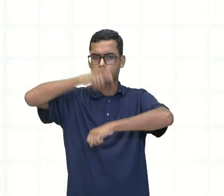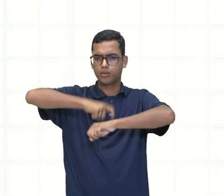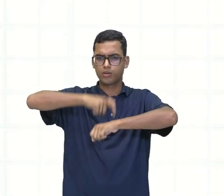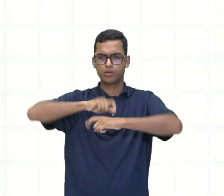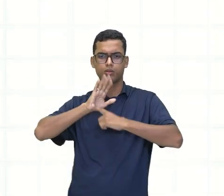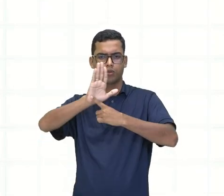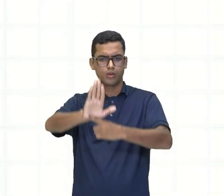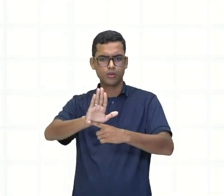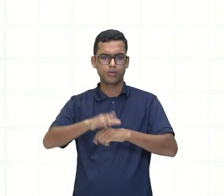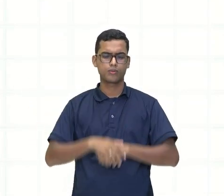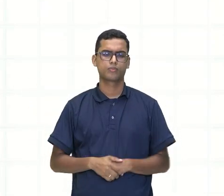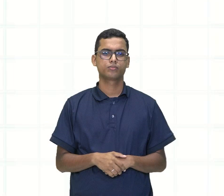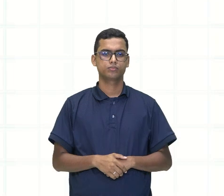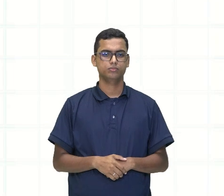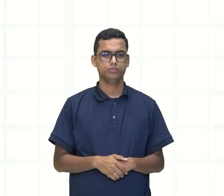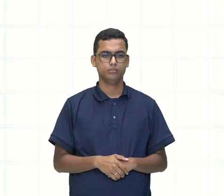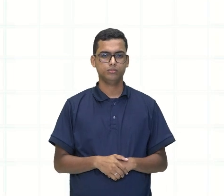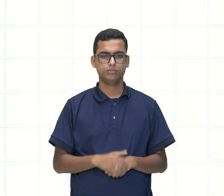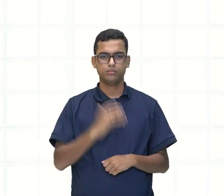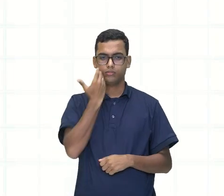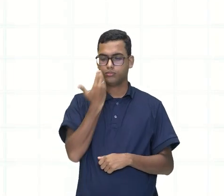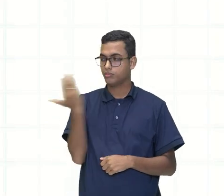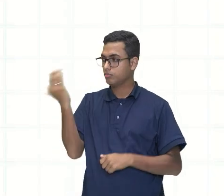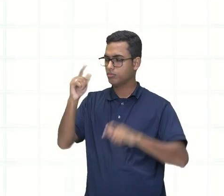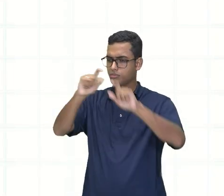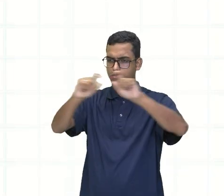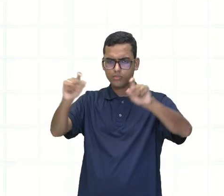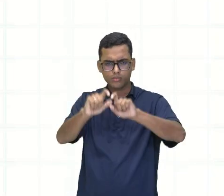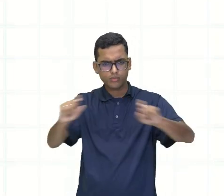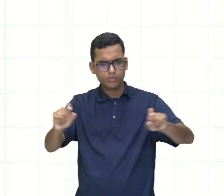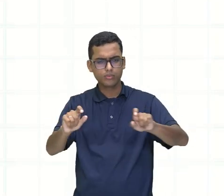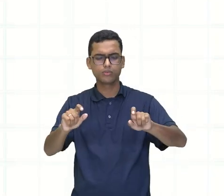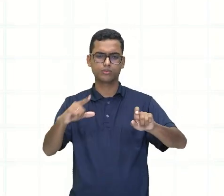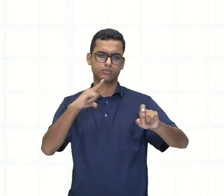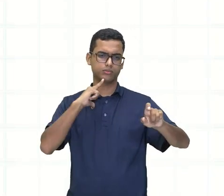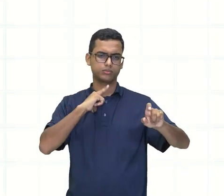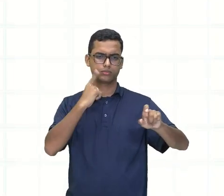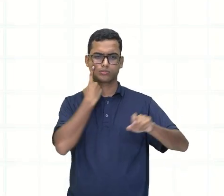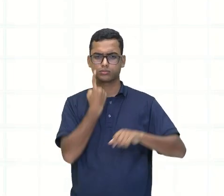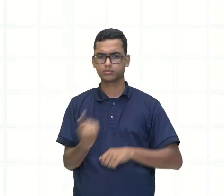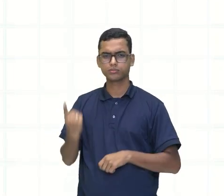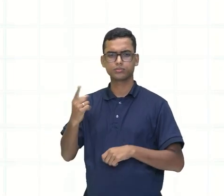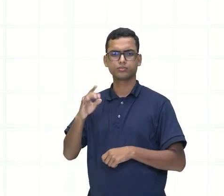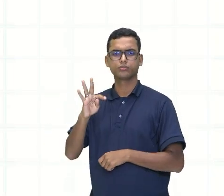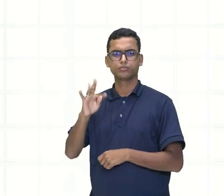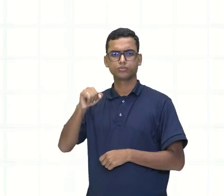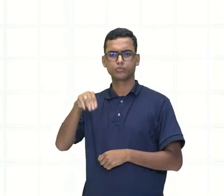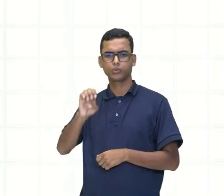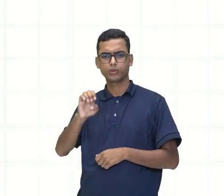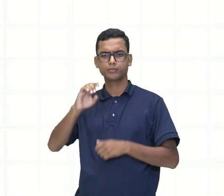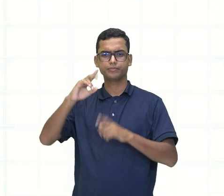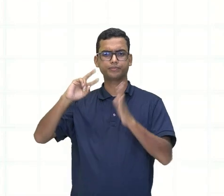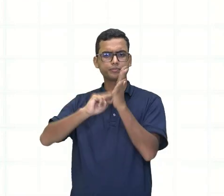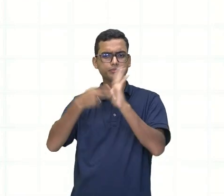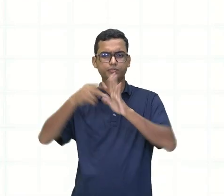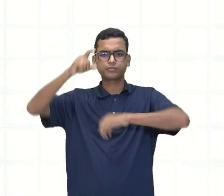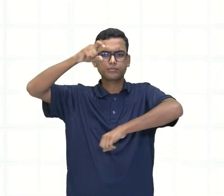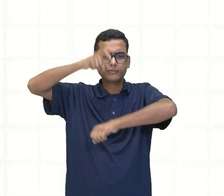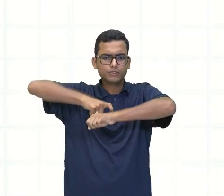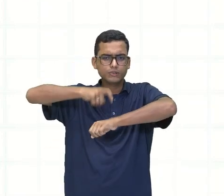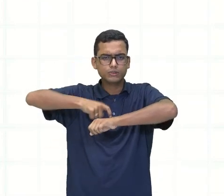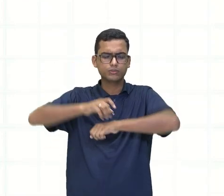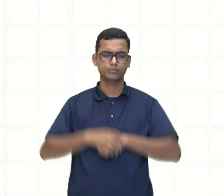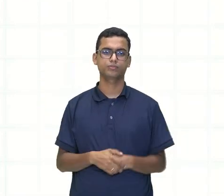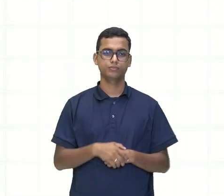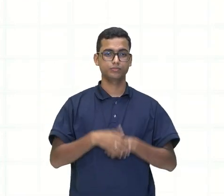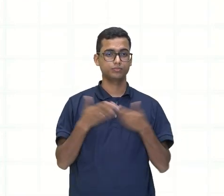chama de time expressions. Time é tempo, expressions, expressões. Então, o que